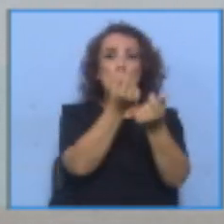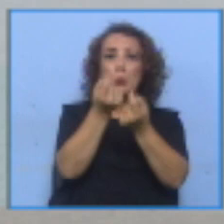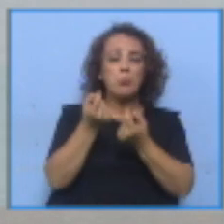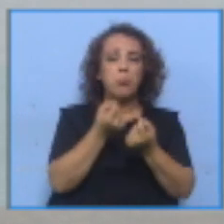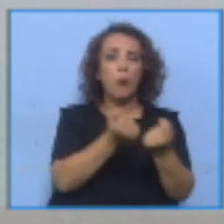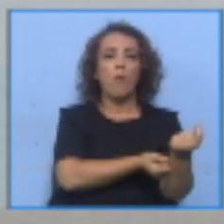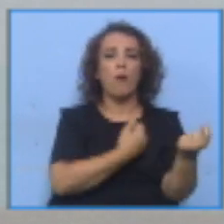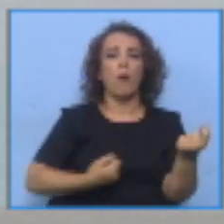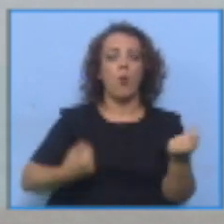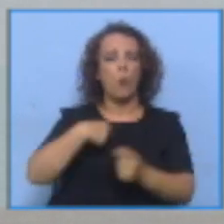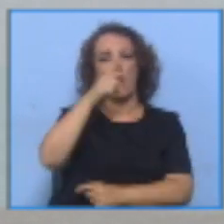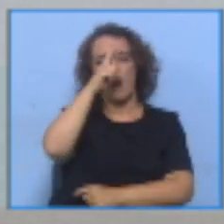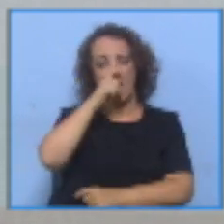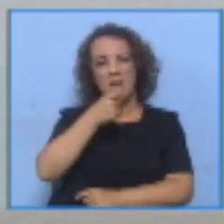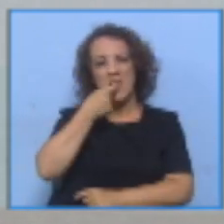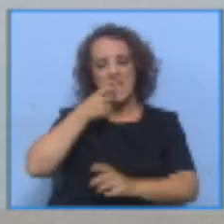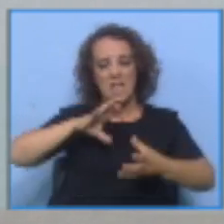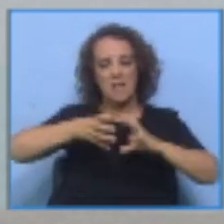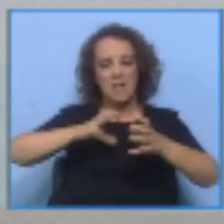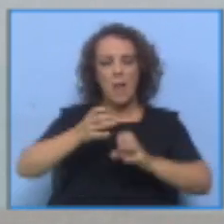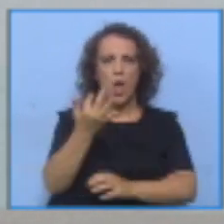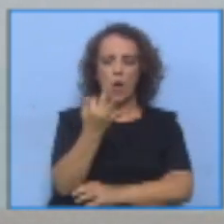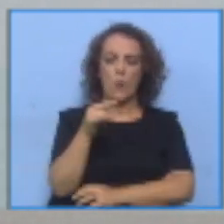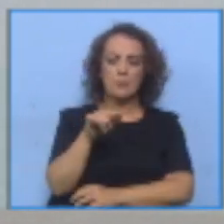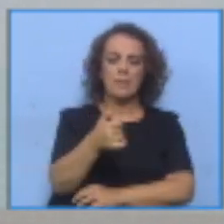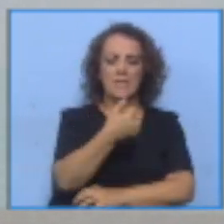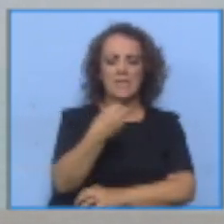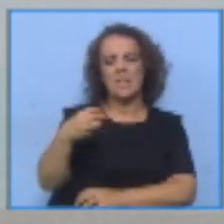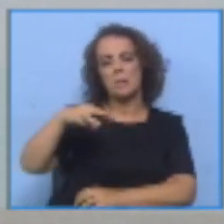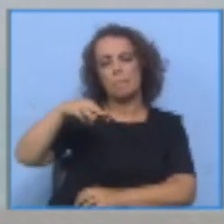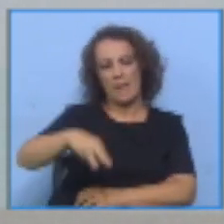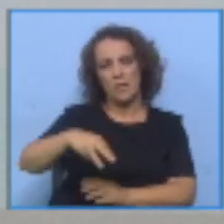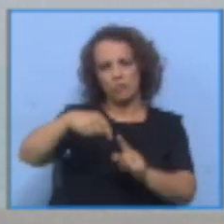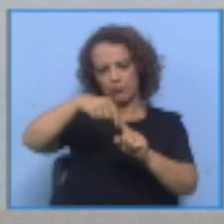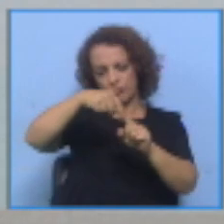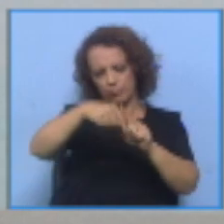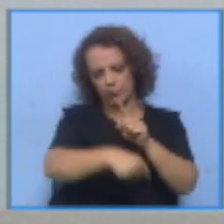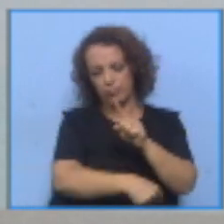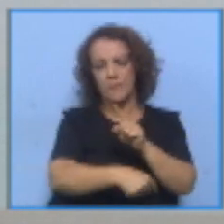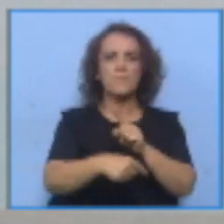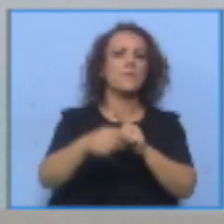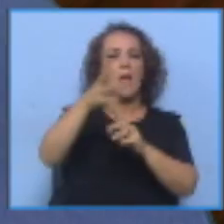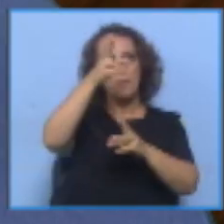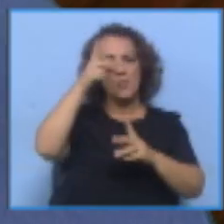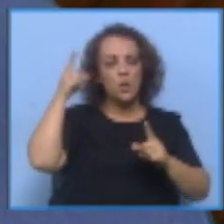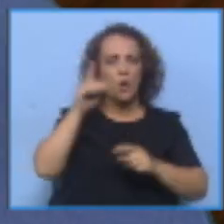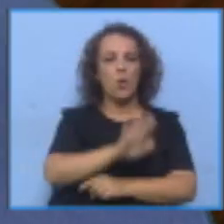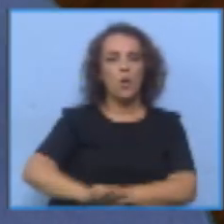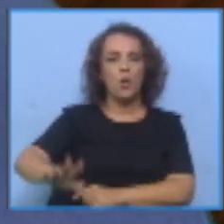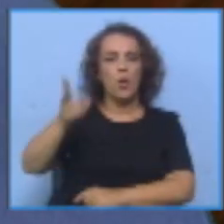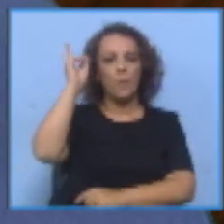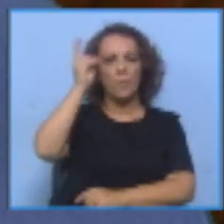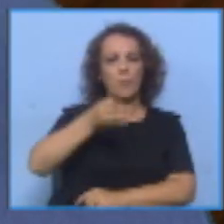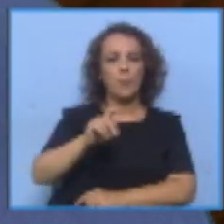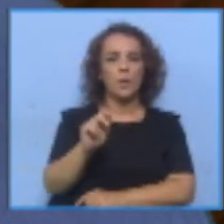minas, grandes minas a 4.500 metros, não é da Amazónia, mas pronto, afeta igual, é o mesmo processo do Peru, ali em